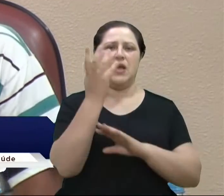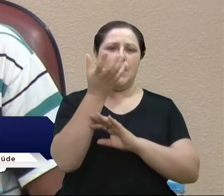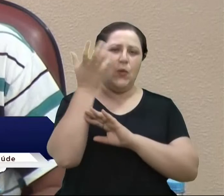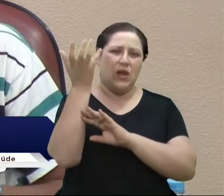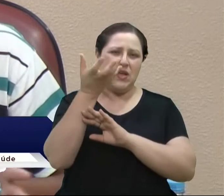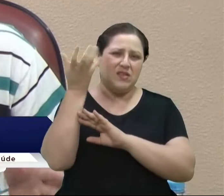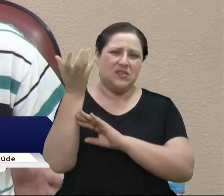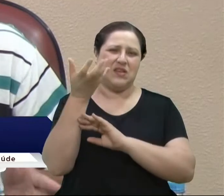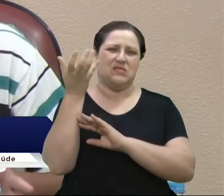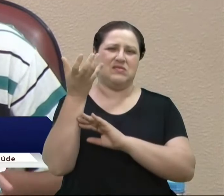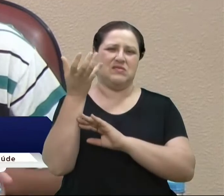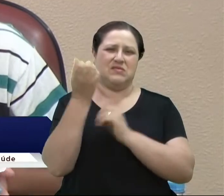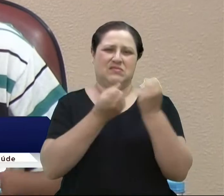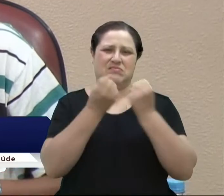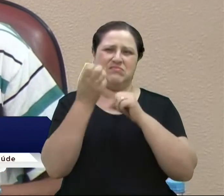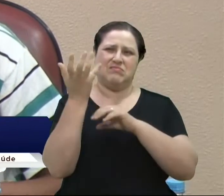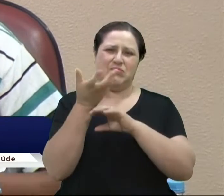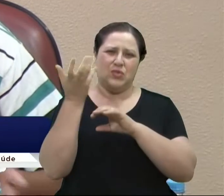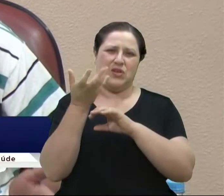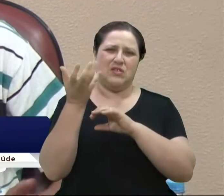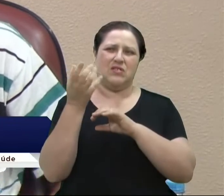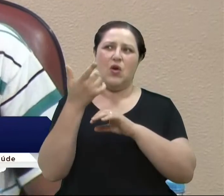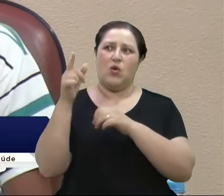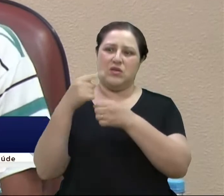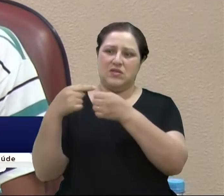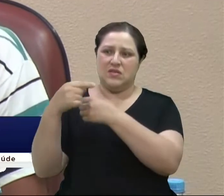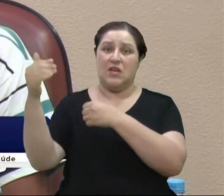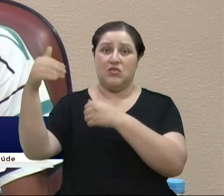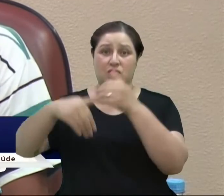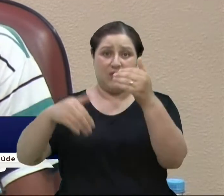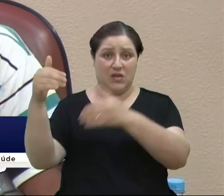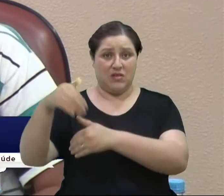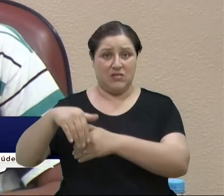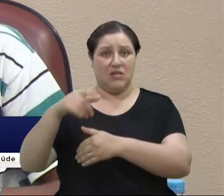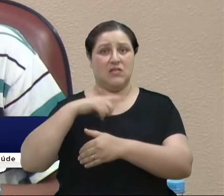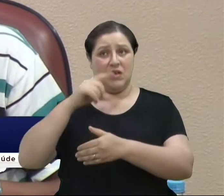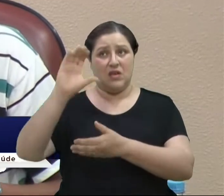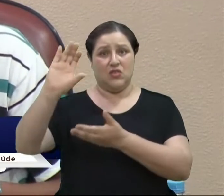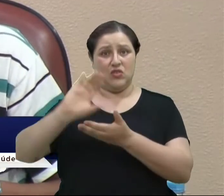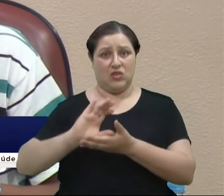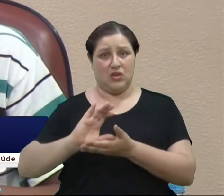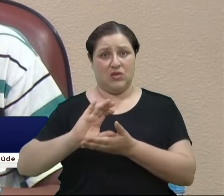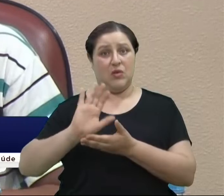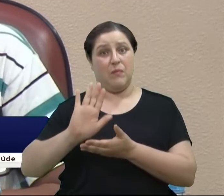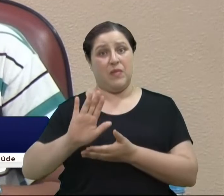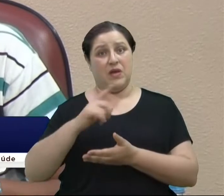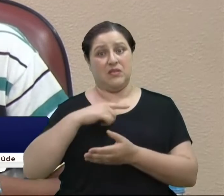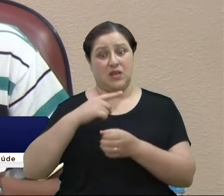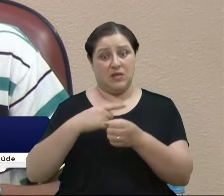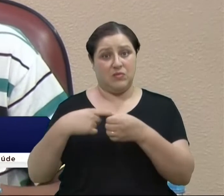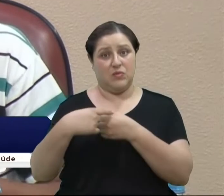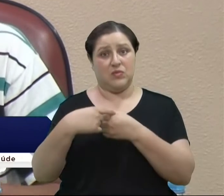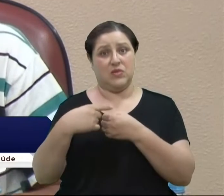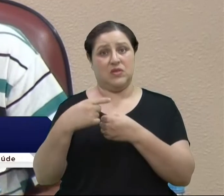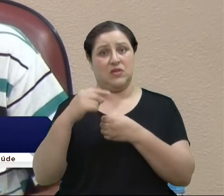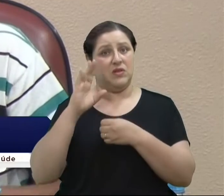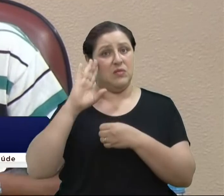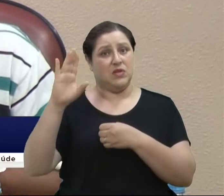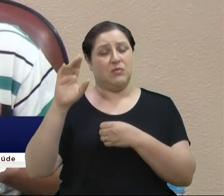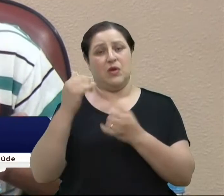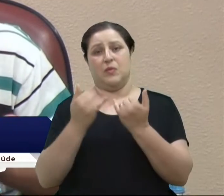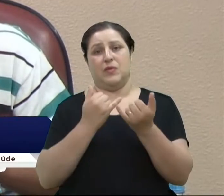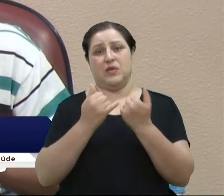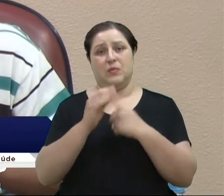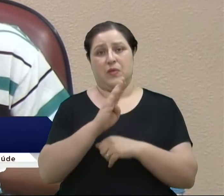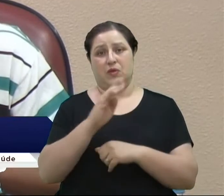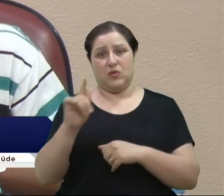municípios. A gente entende que a gente tem o comprometimento, vem esse recurso, mas tem municípios chaves, Bento Gonçalves, Gramado, que